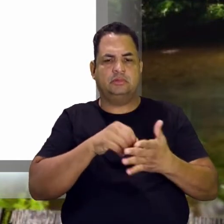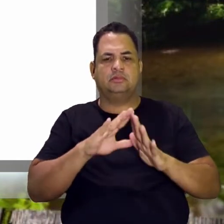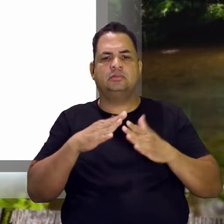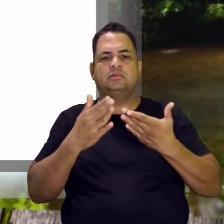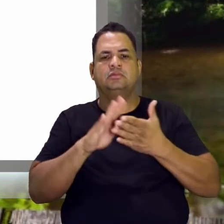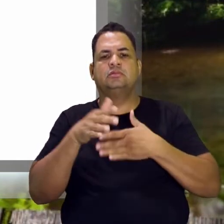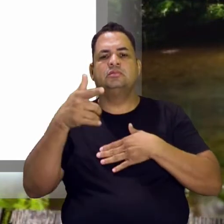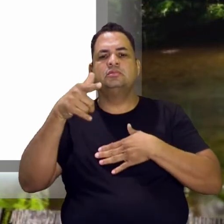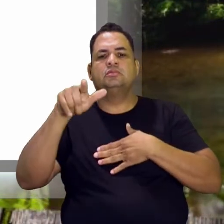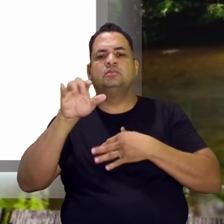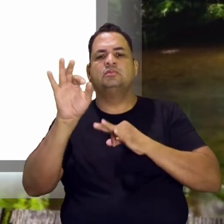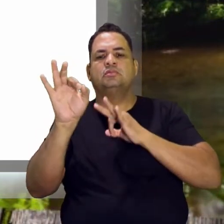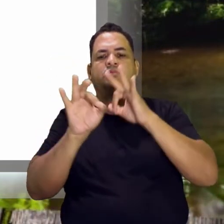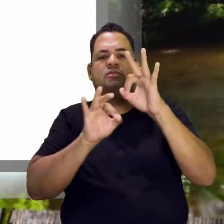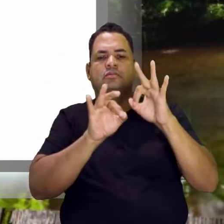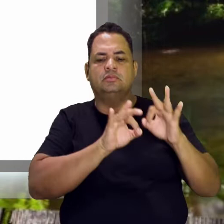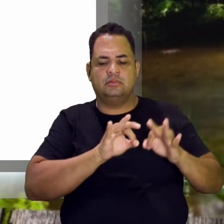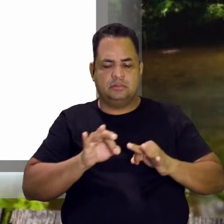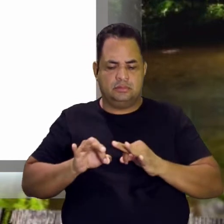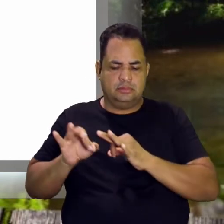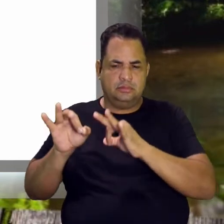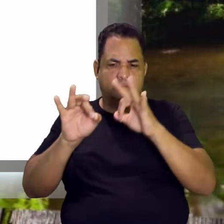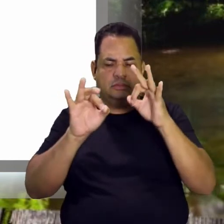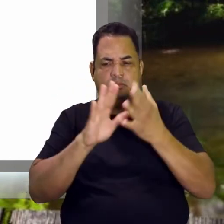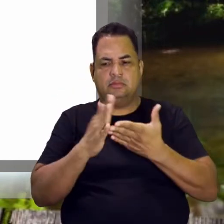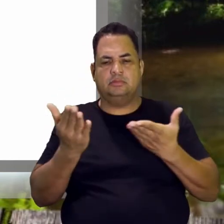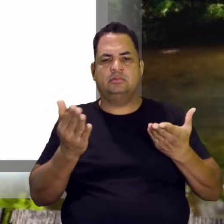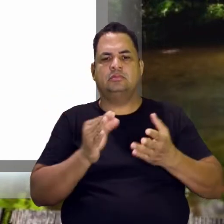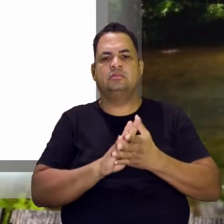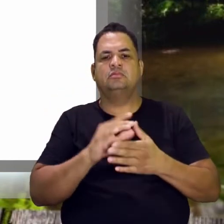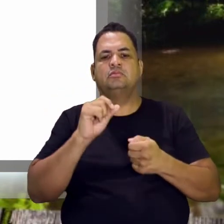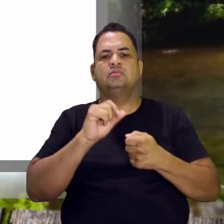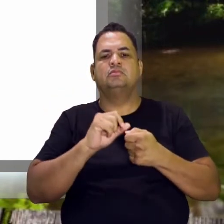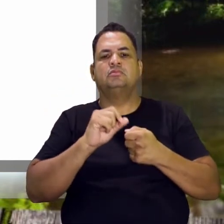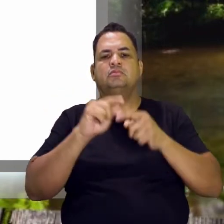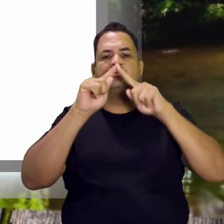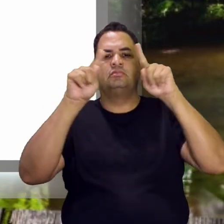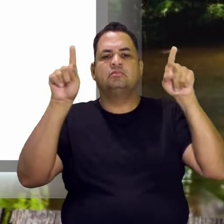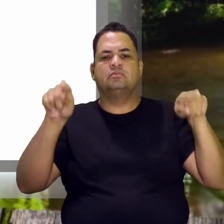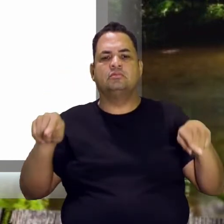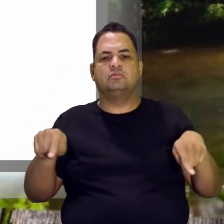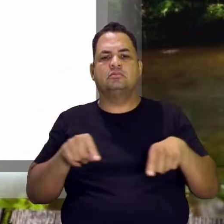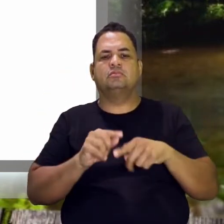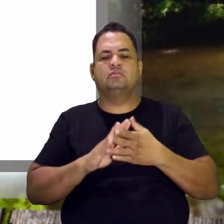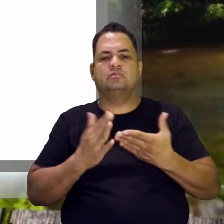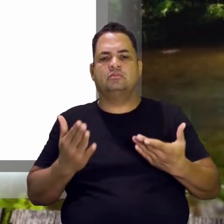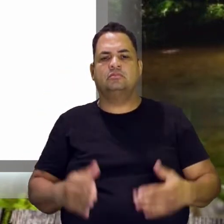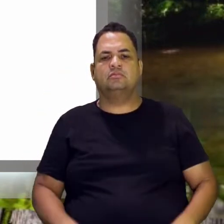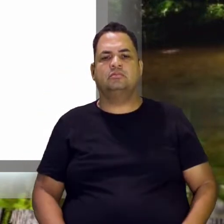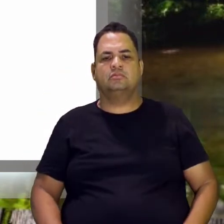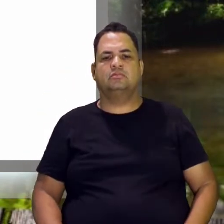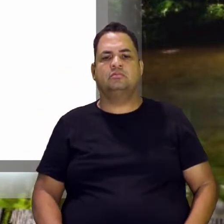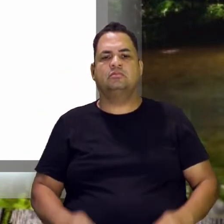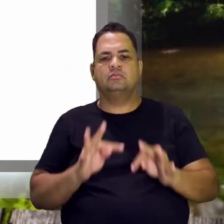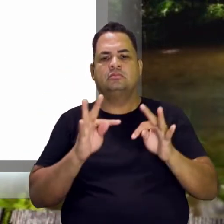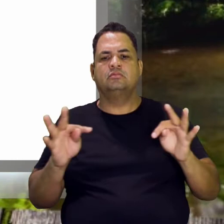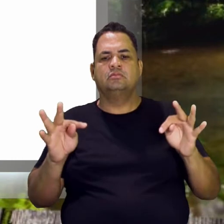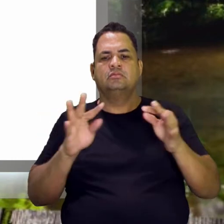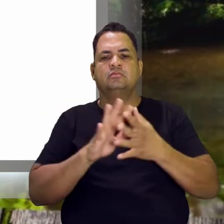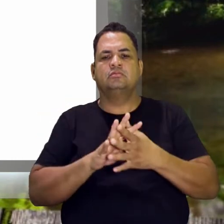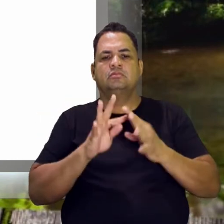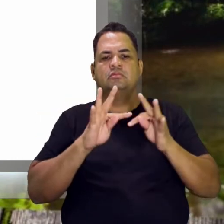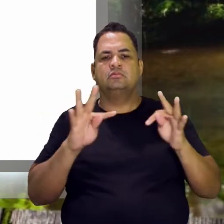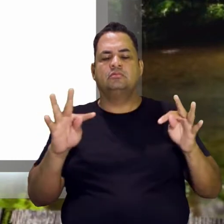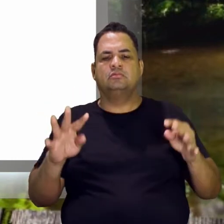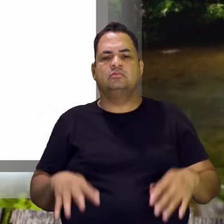a gente conseguisse montar esse quebra-cabeça e fazer esse quadro, essa tabela, encaixando cada um. E aí